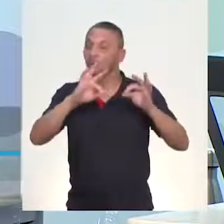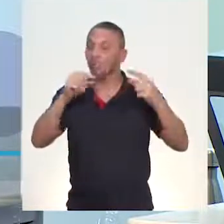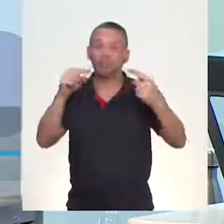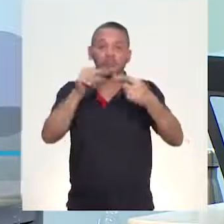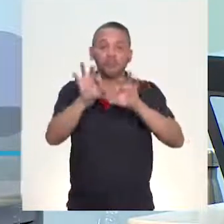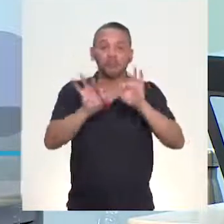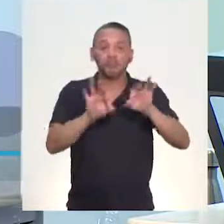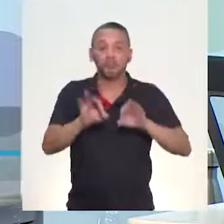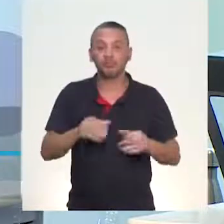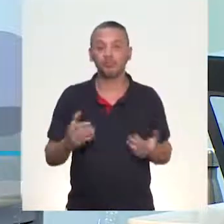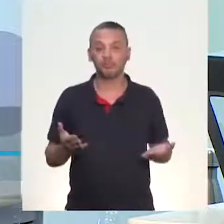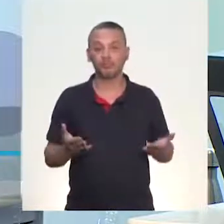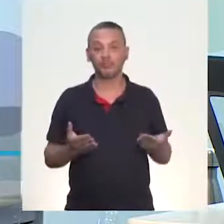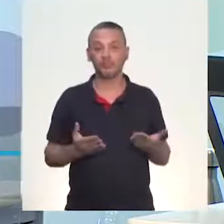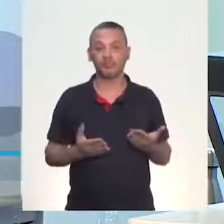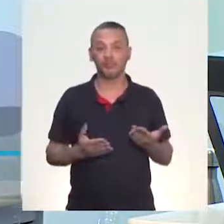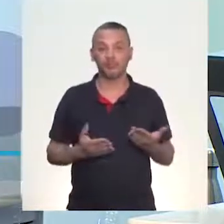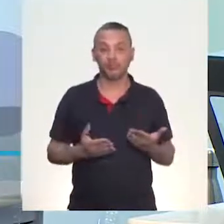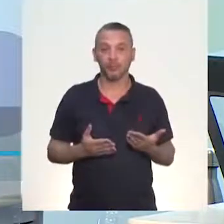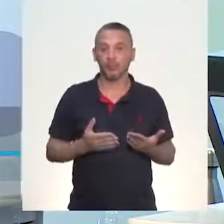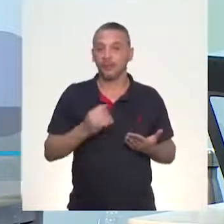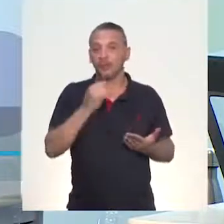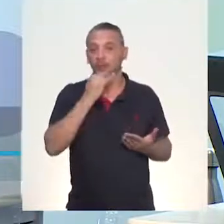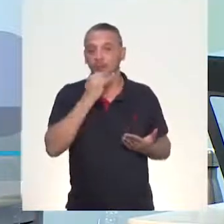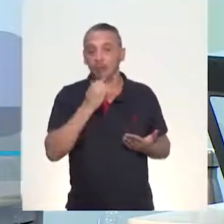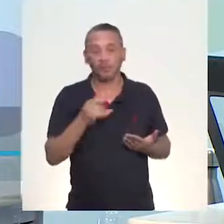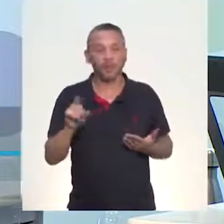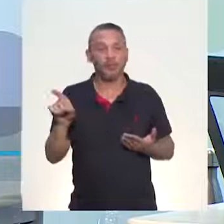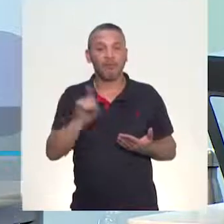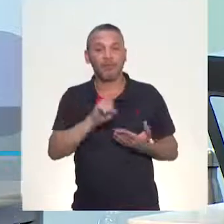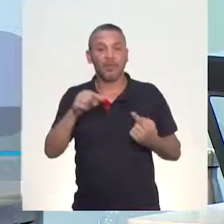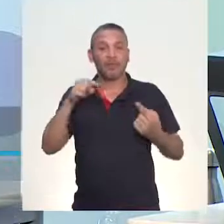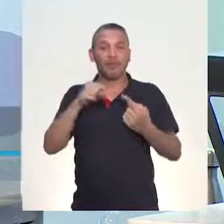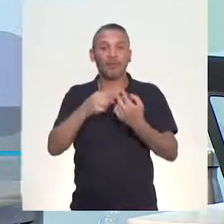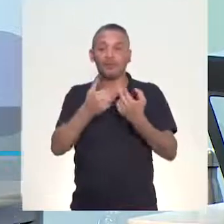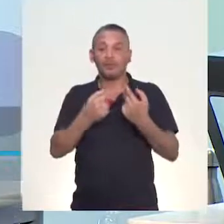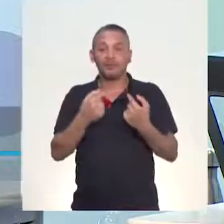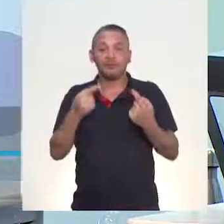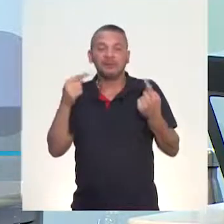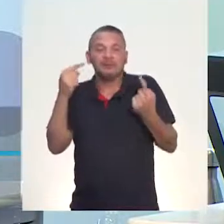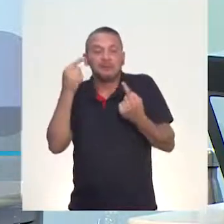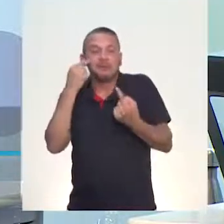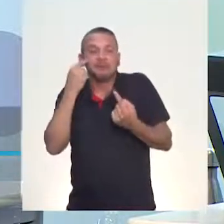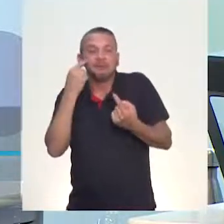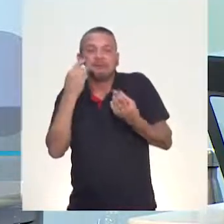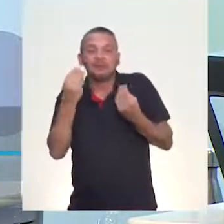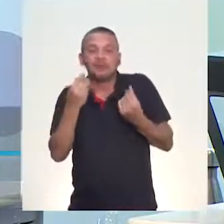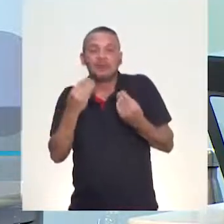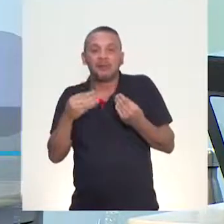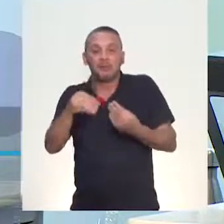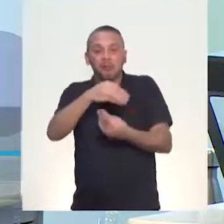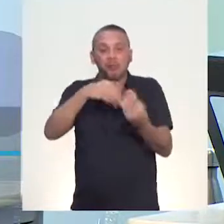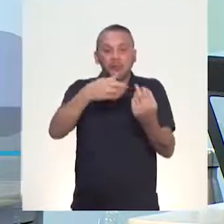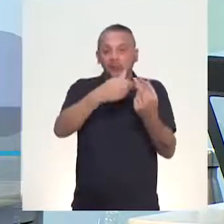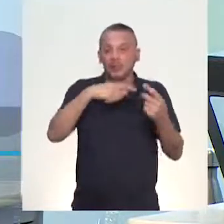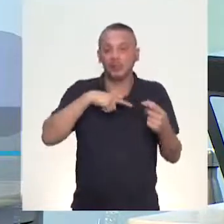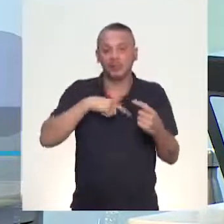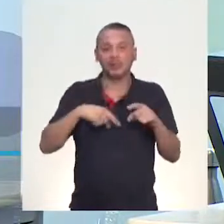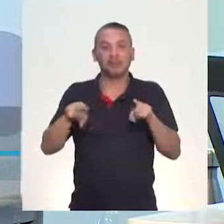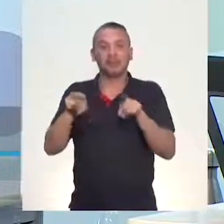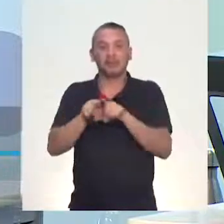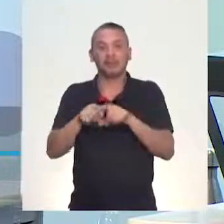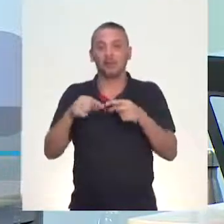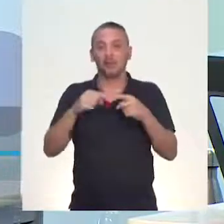Então, ele não se debruça, não enxerga muito bem a heterogeneidade, ele é